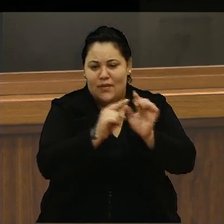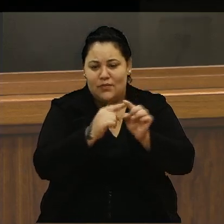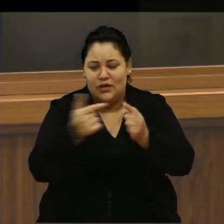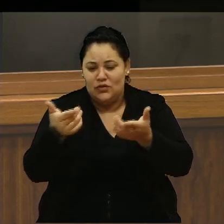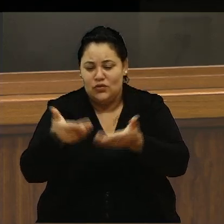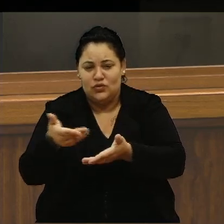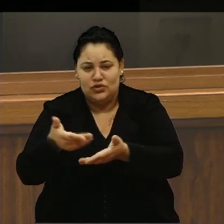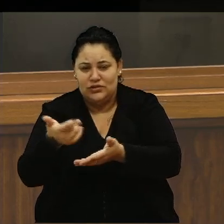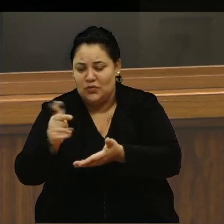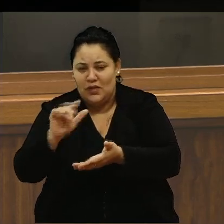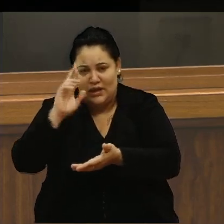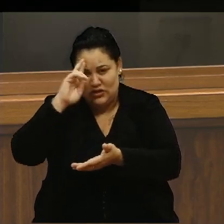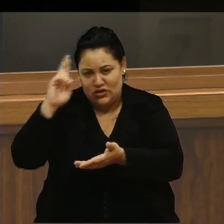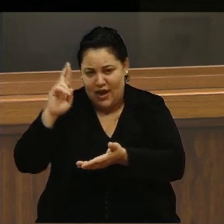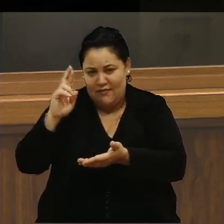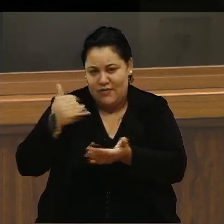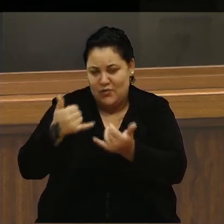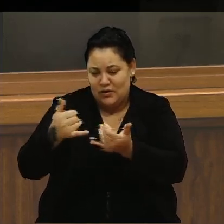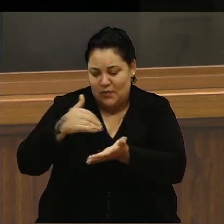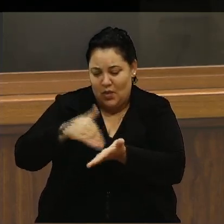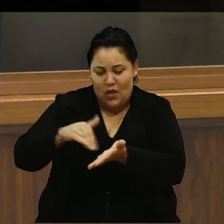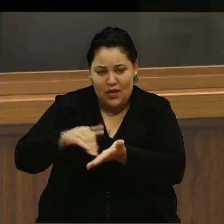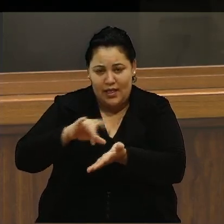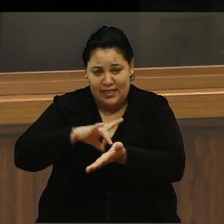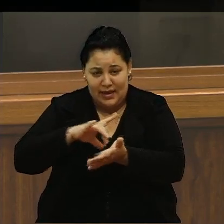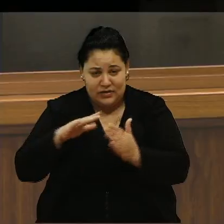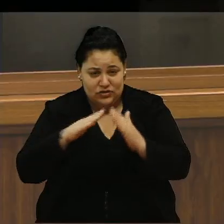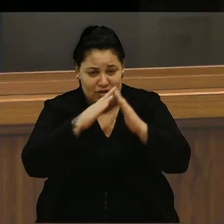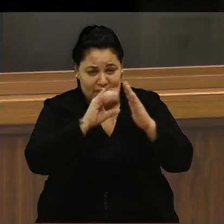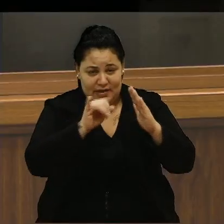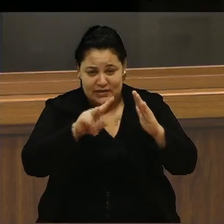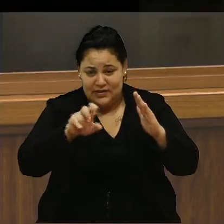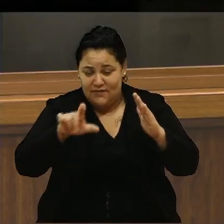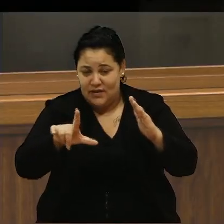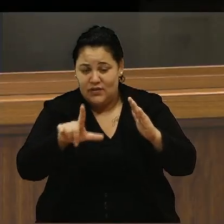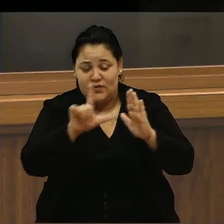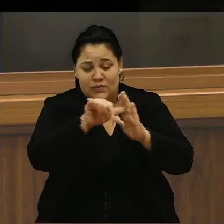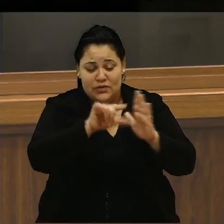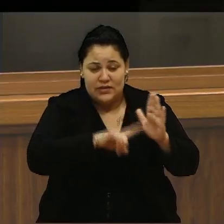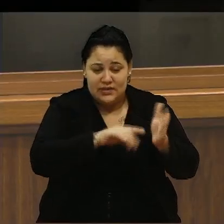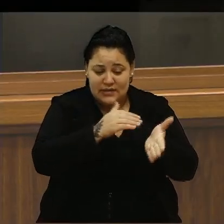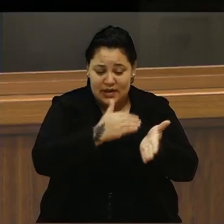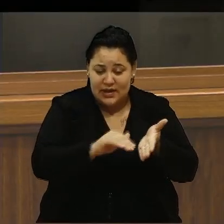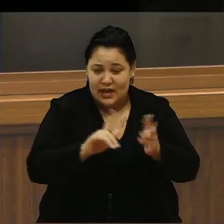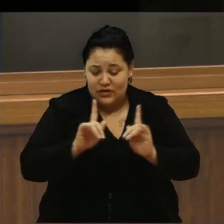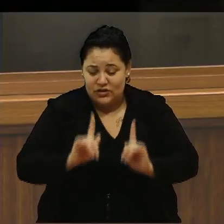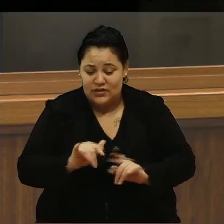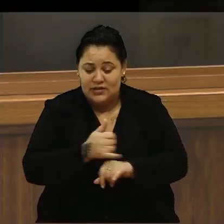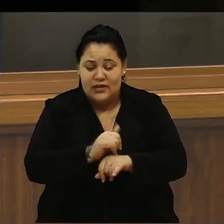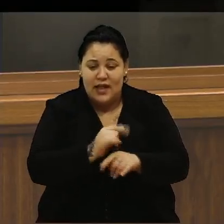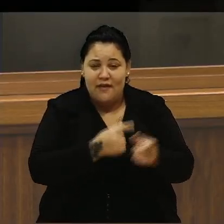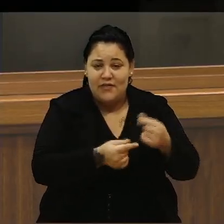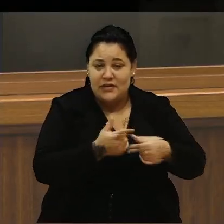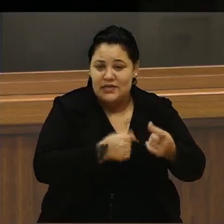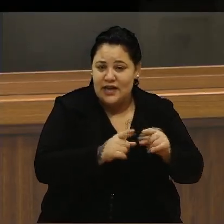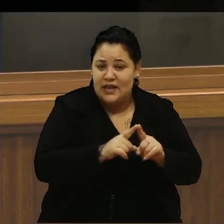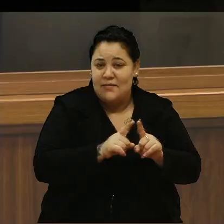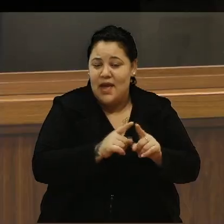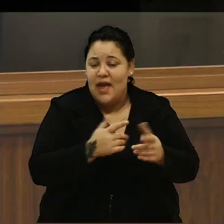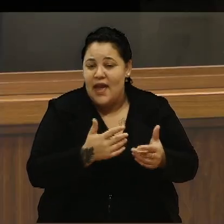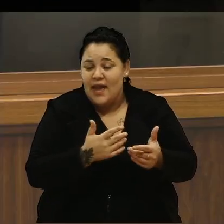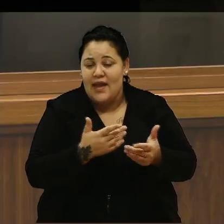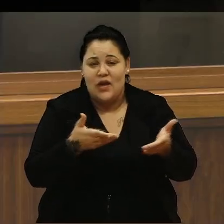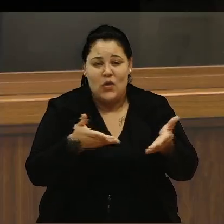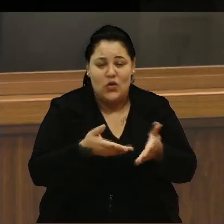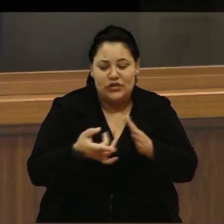chefe de gabinete, tem o chefe da Casa Civil, depois tem o secretário de Gestão, Estratégia e Finanças, e antes